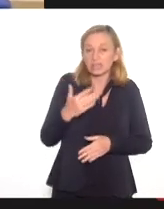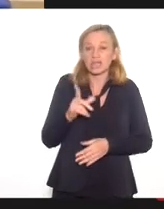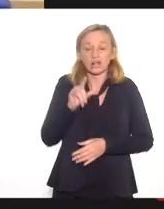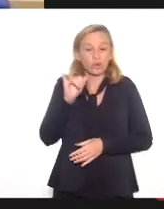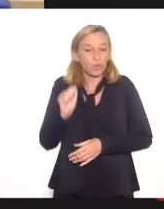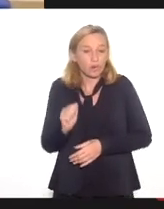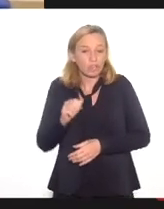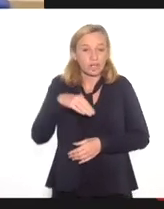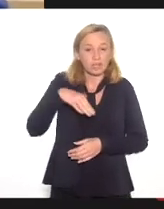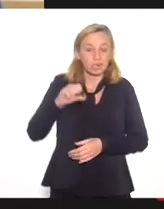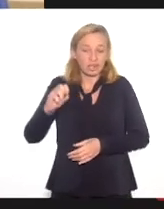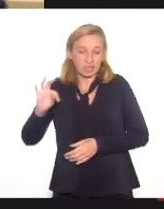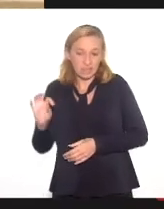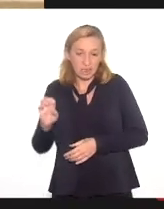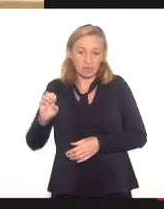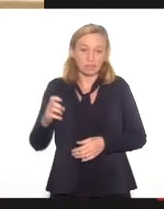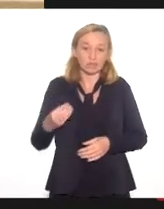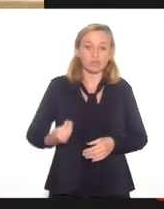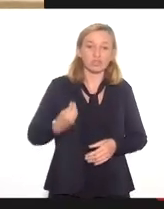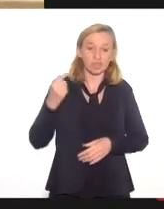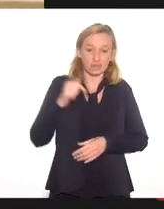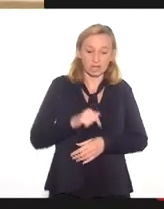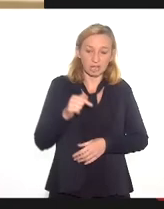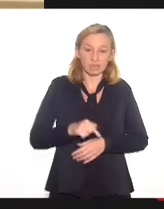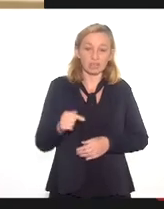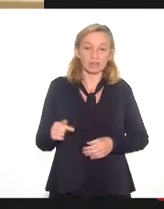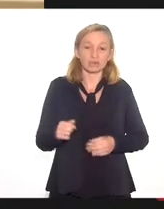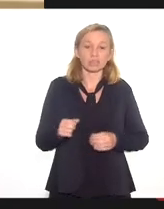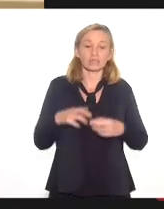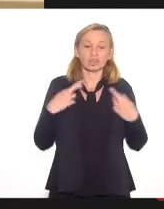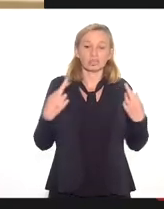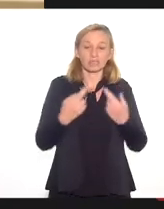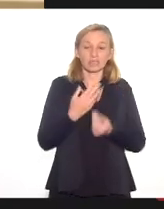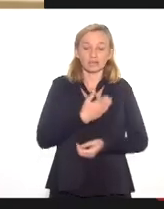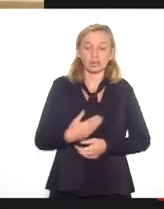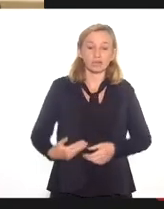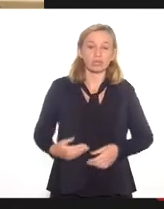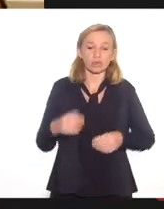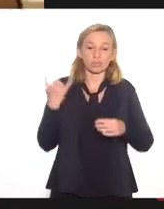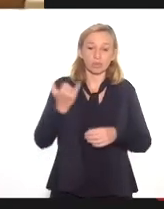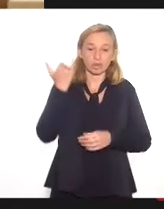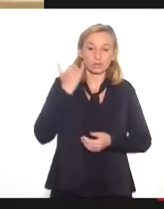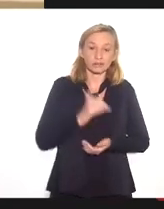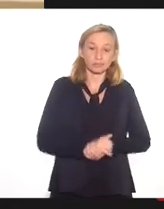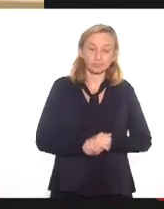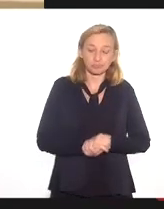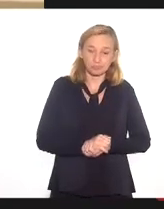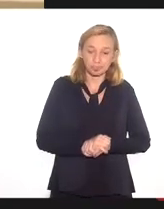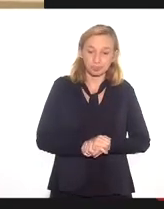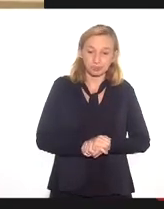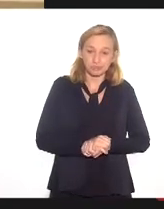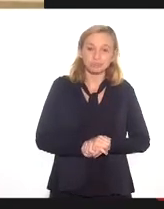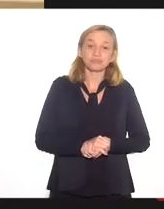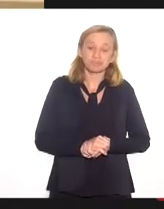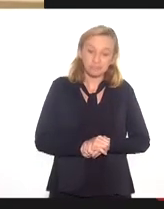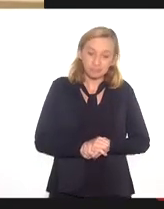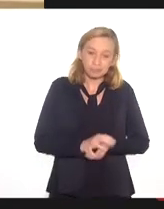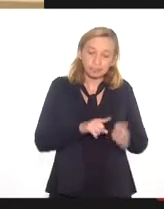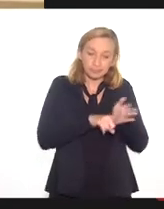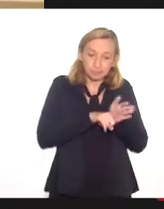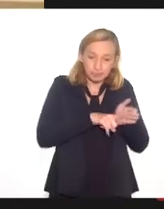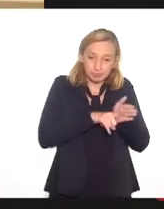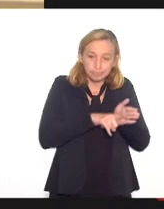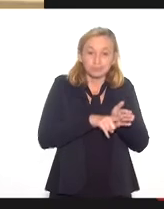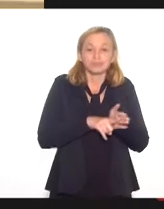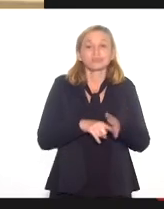Luana e ao MST por participarem aqui desse importante momento de diagnóstico sobre